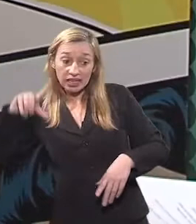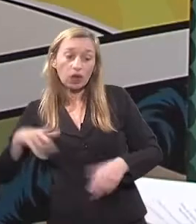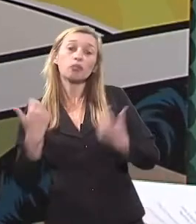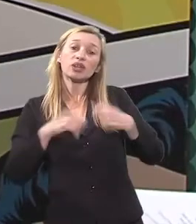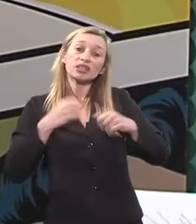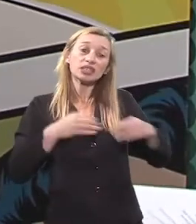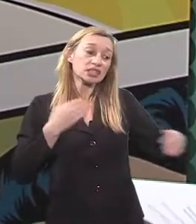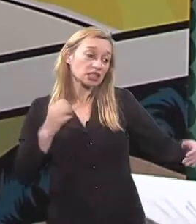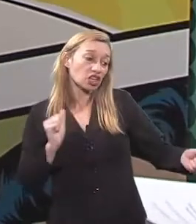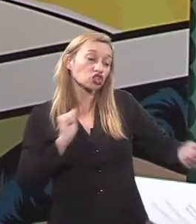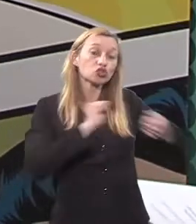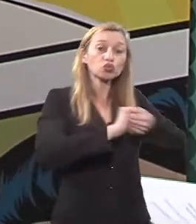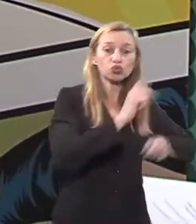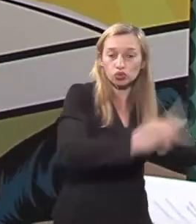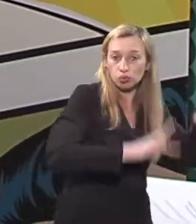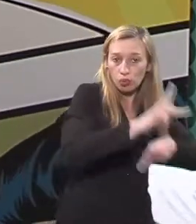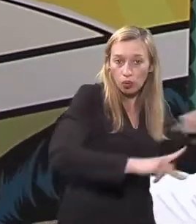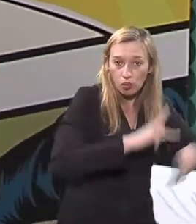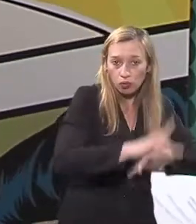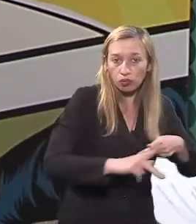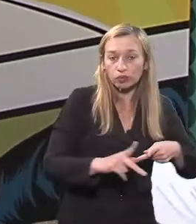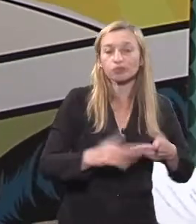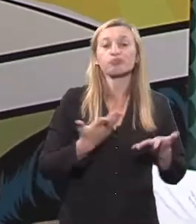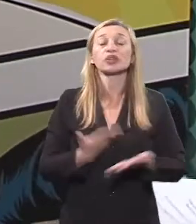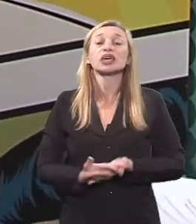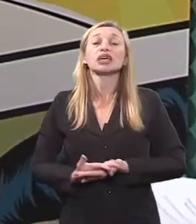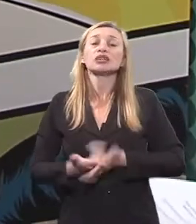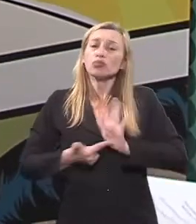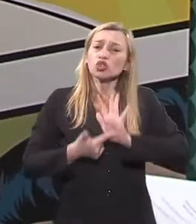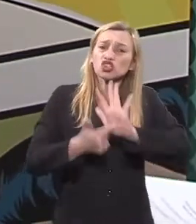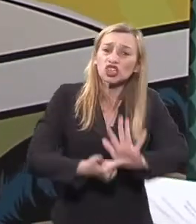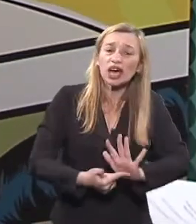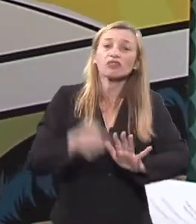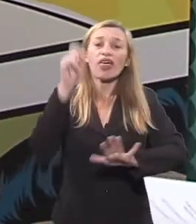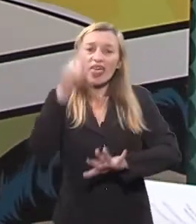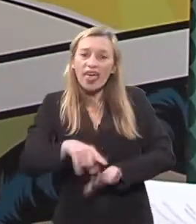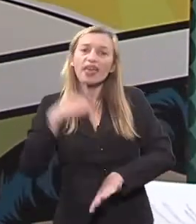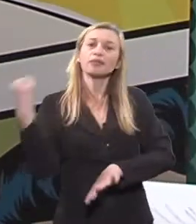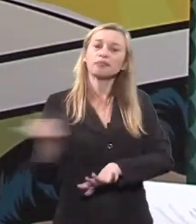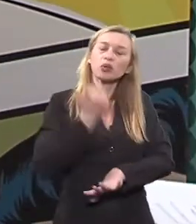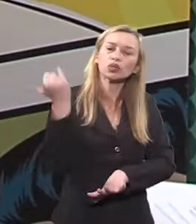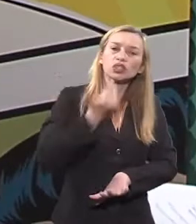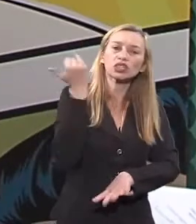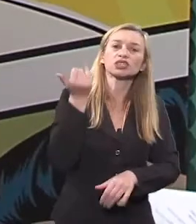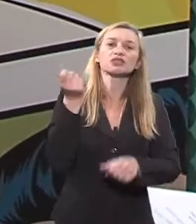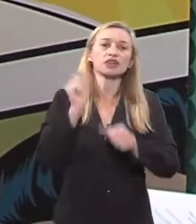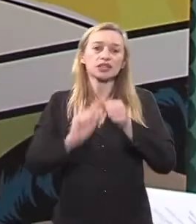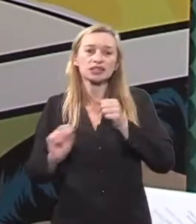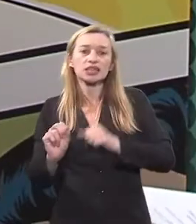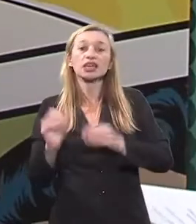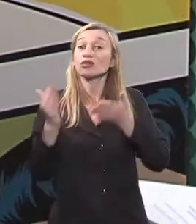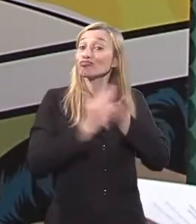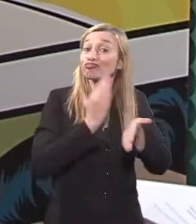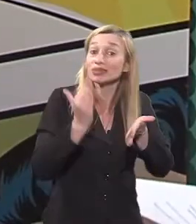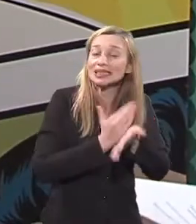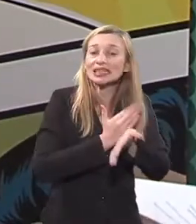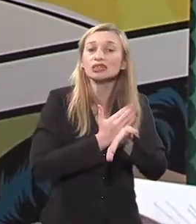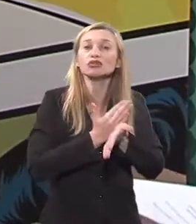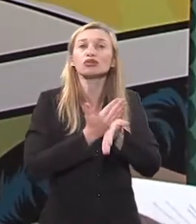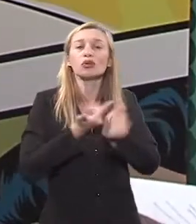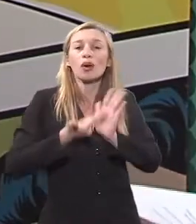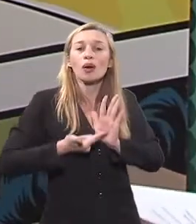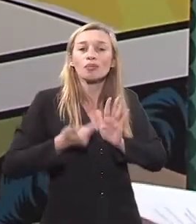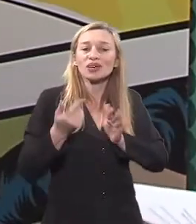nós temos, né, enfatizado muito. É importante fazer uma